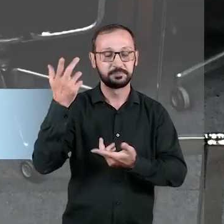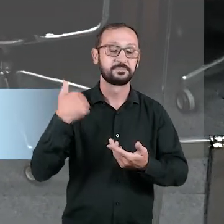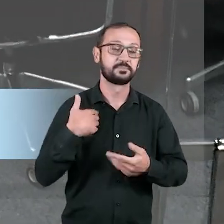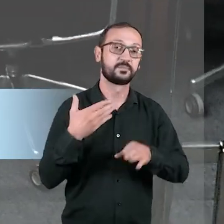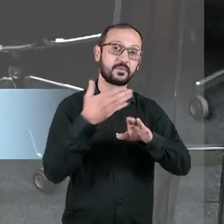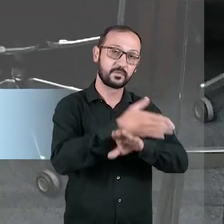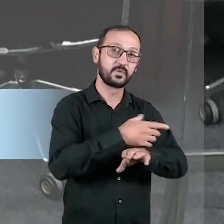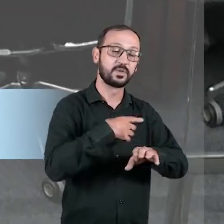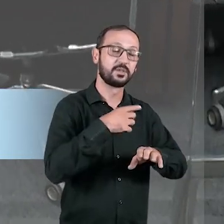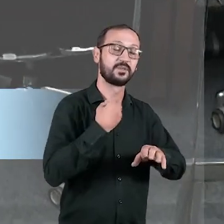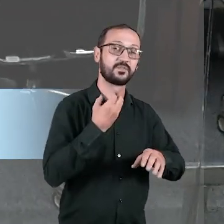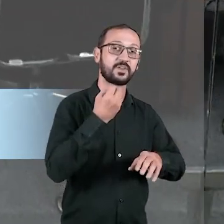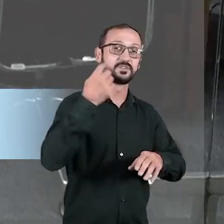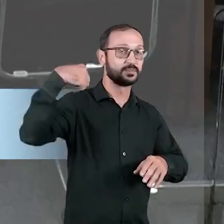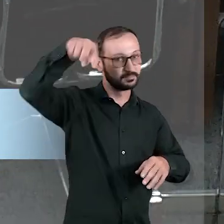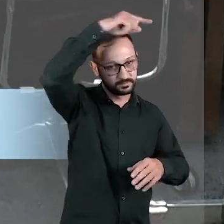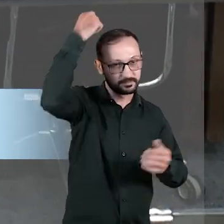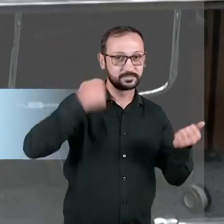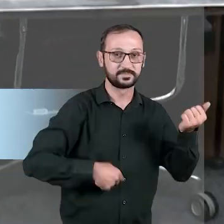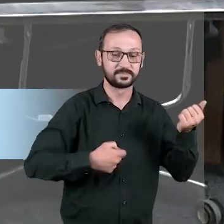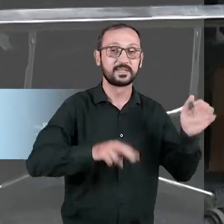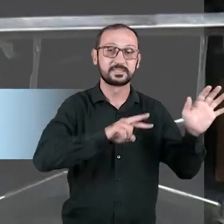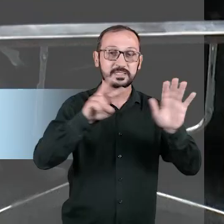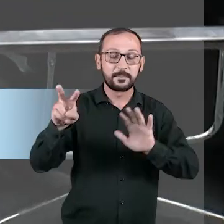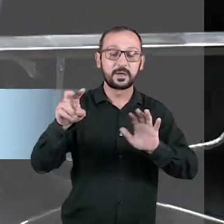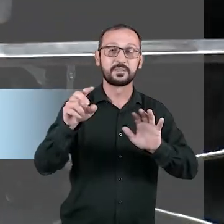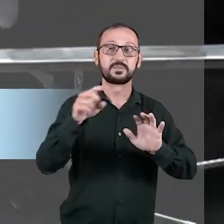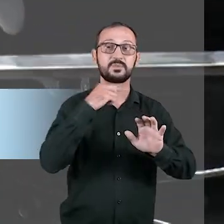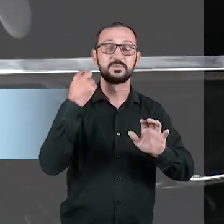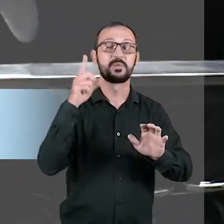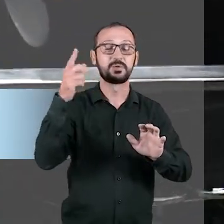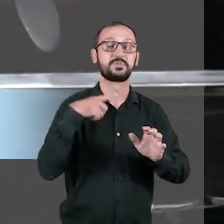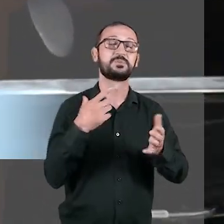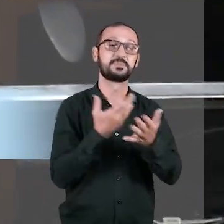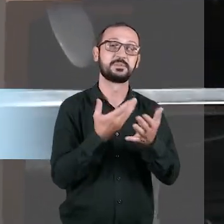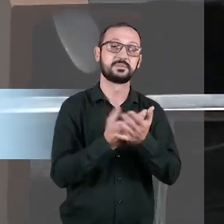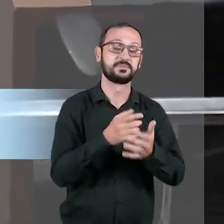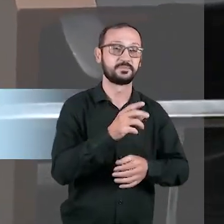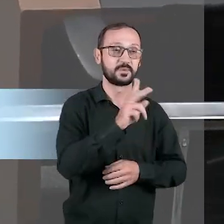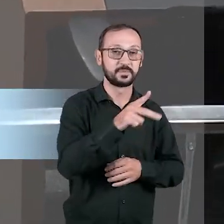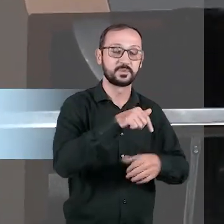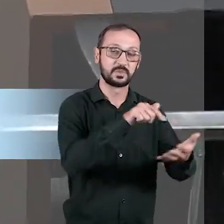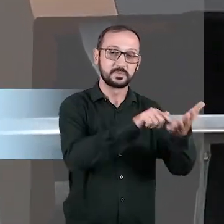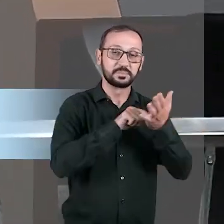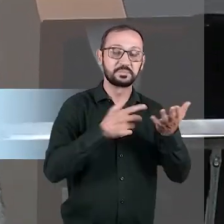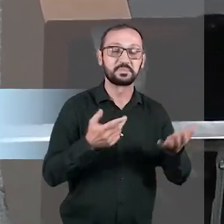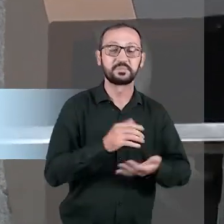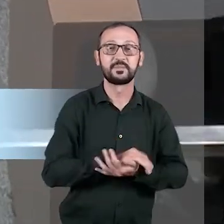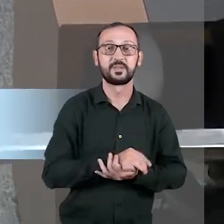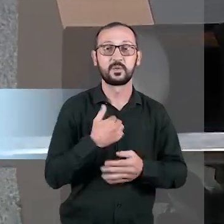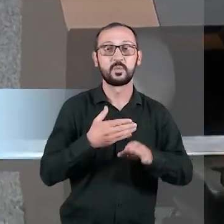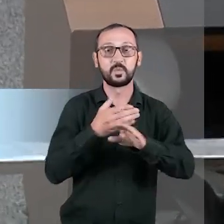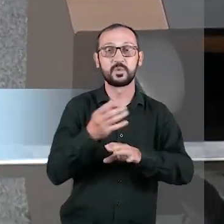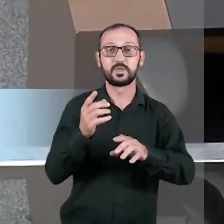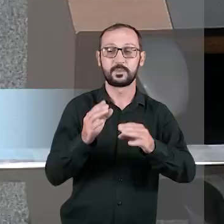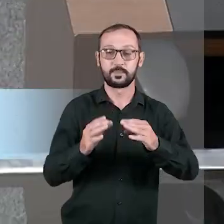passado eu fui para o México, na Semana dos Mortos, para estudar a morte. E aí ele me ajudando, porque eu ia